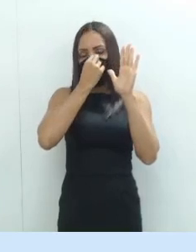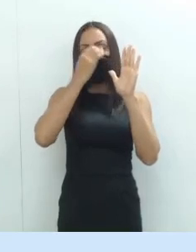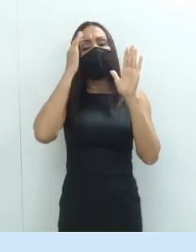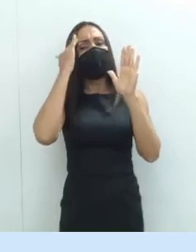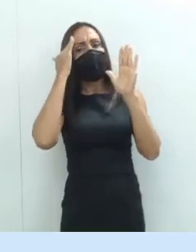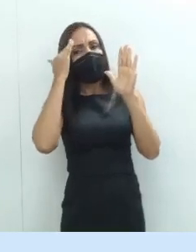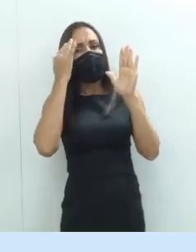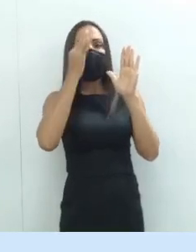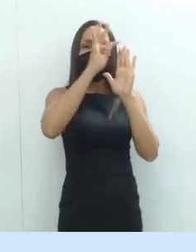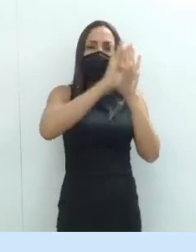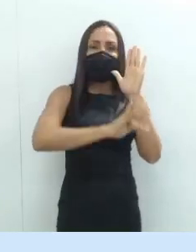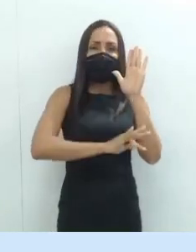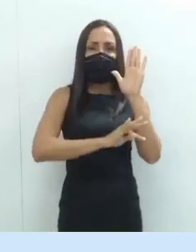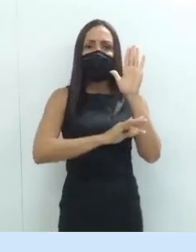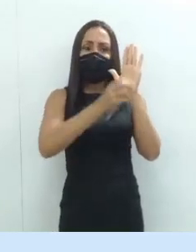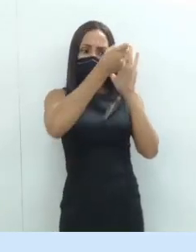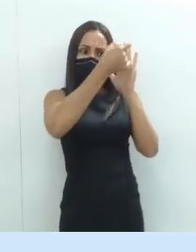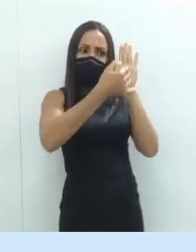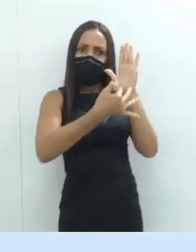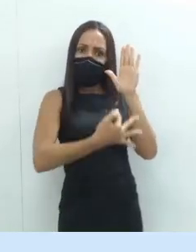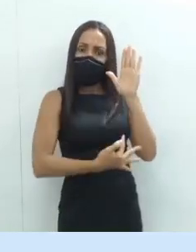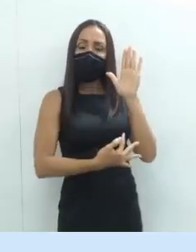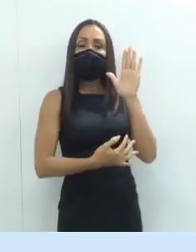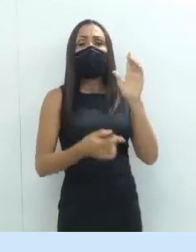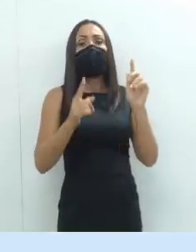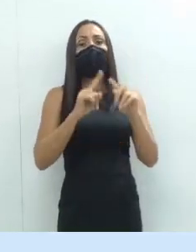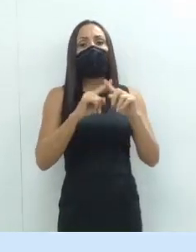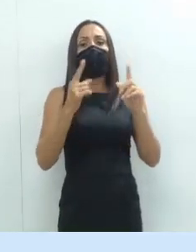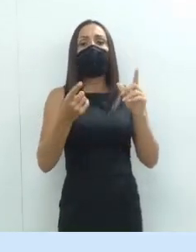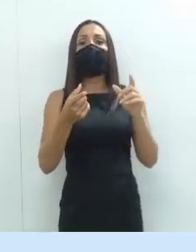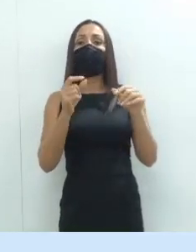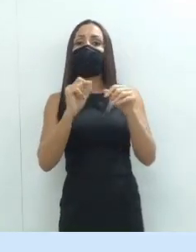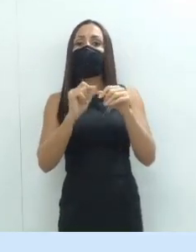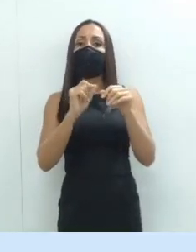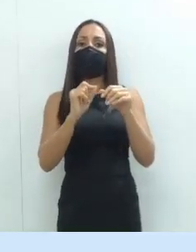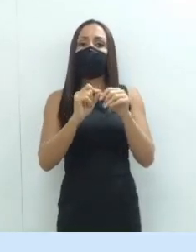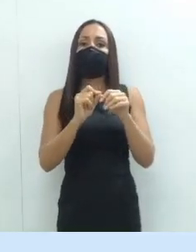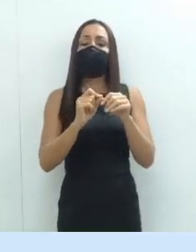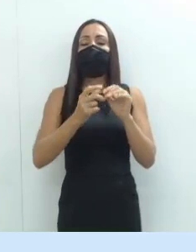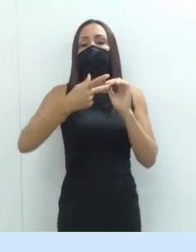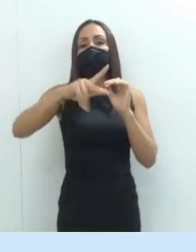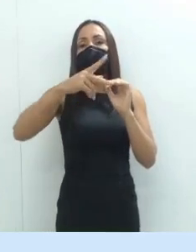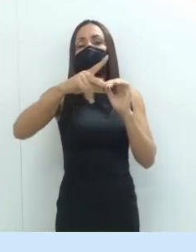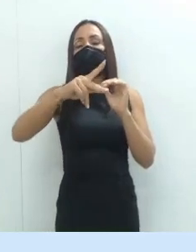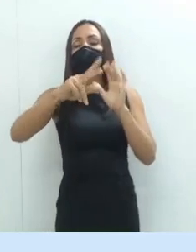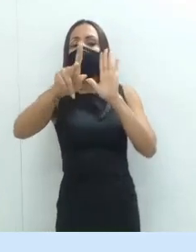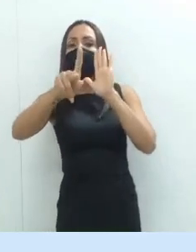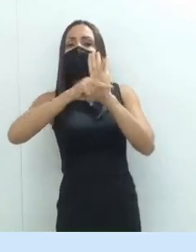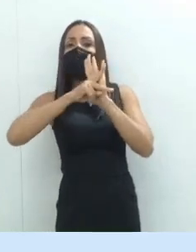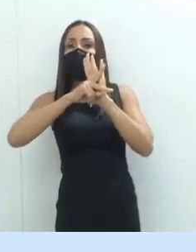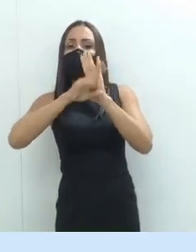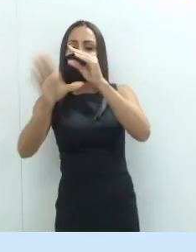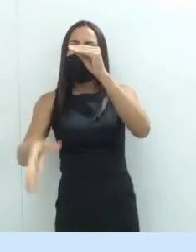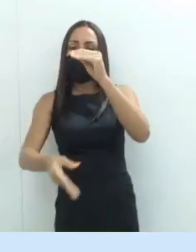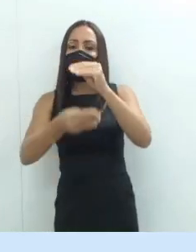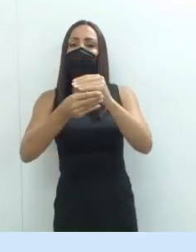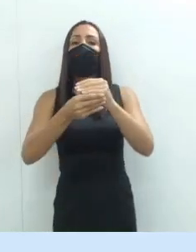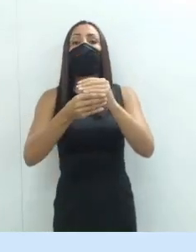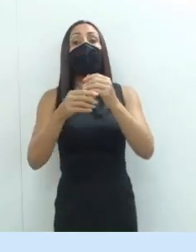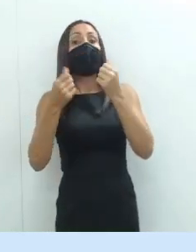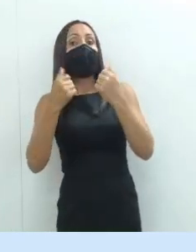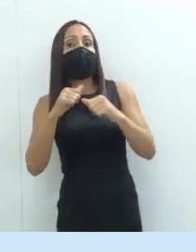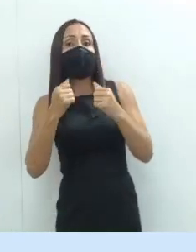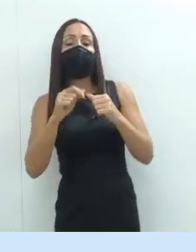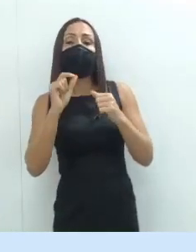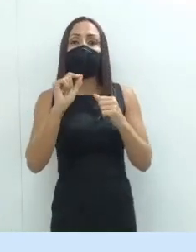o que o texto original diz, mas quando você vai fazer a sua síntese, o seu resumo, é preciso que